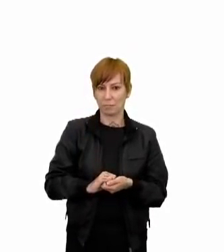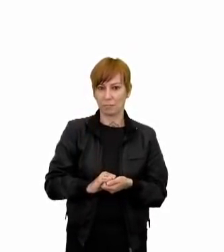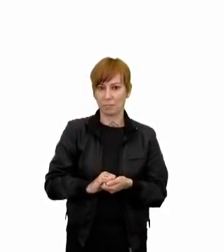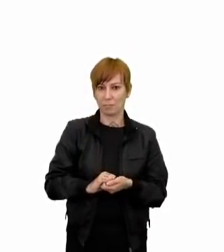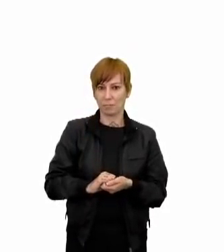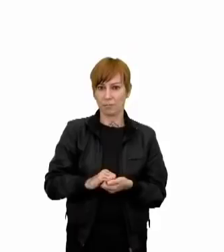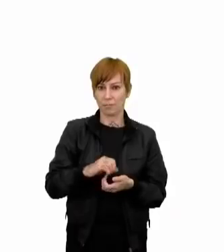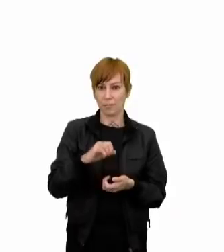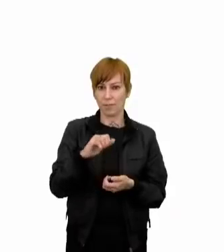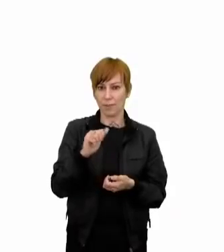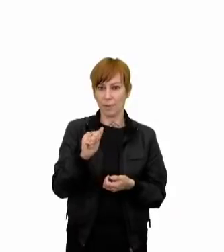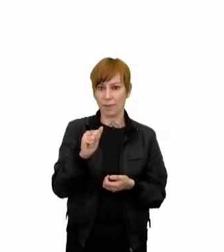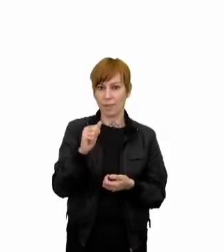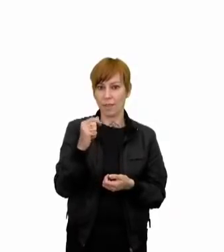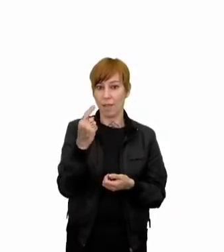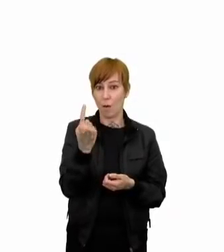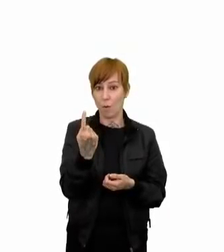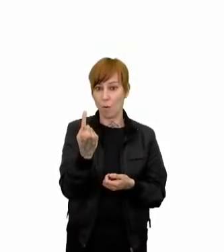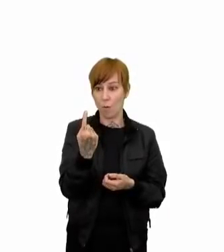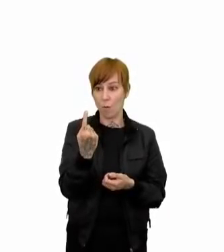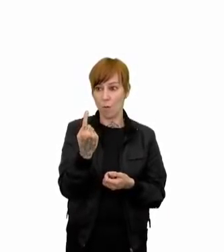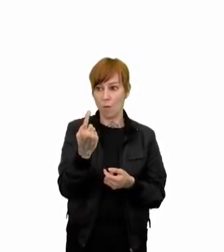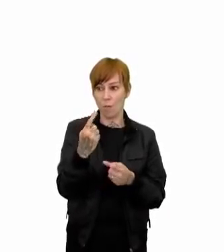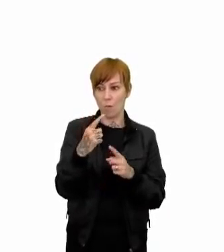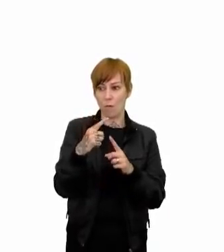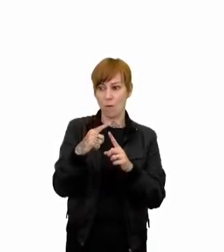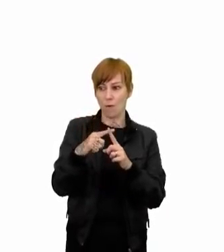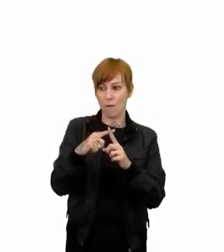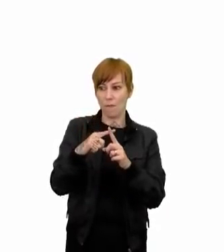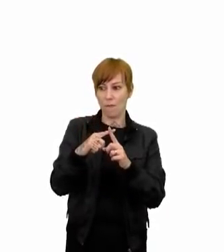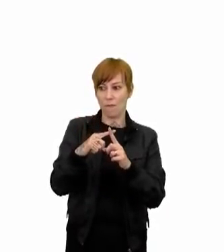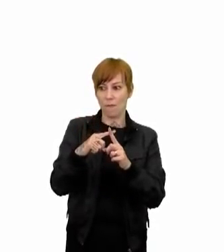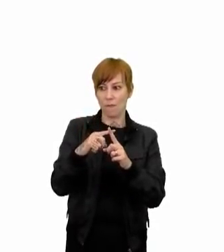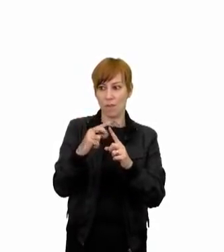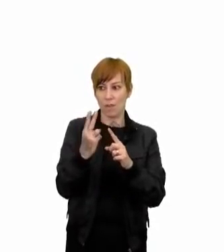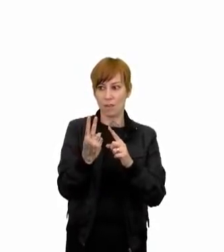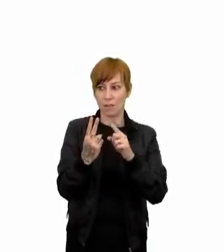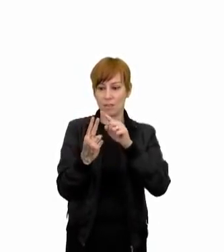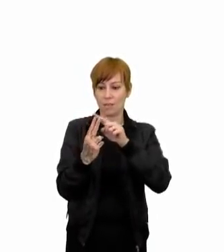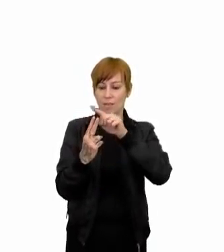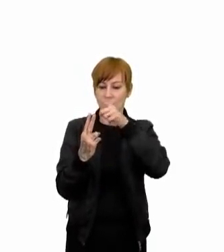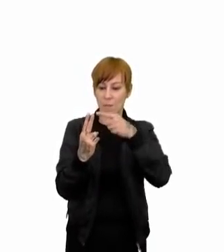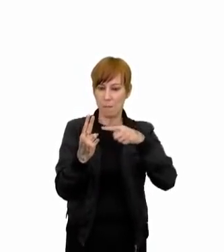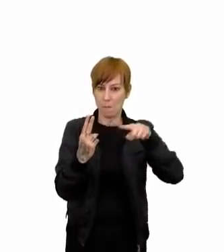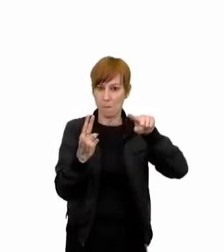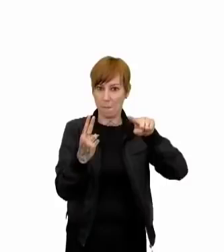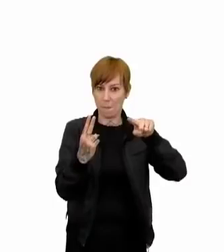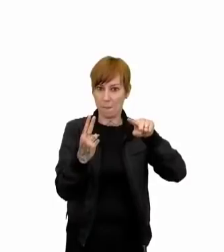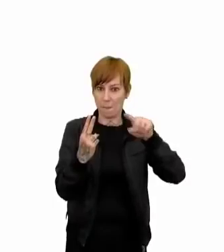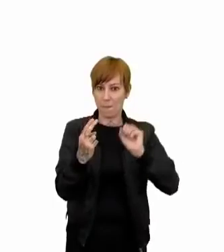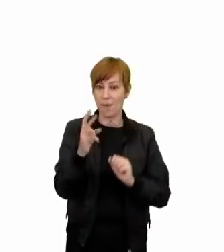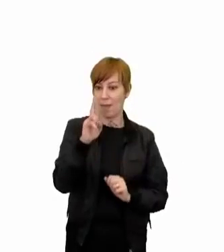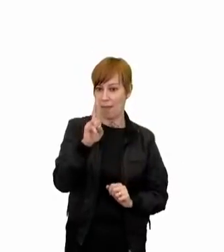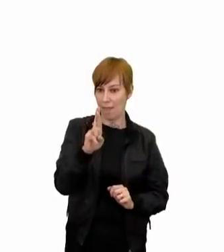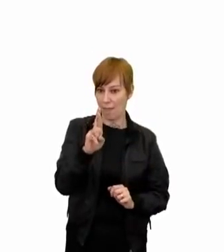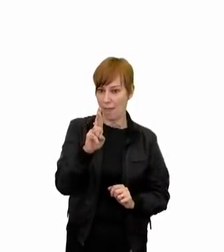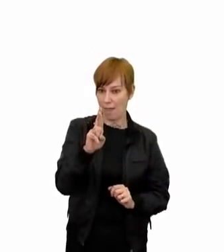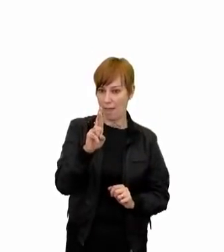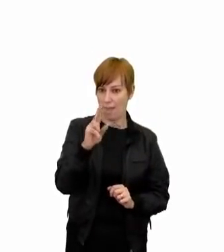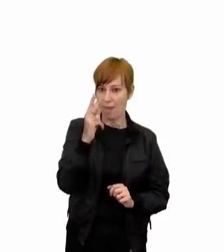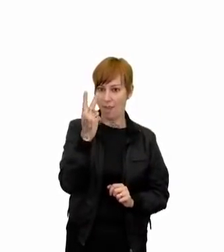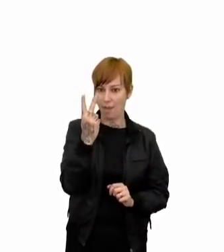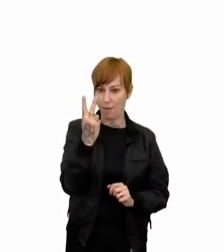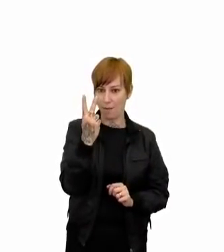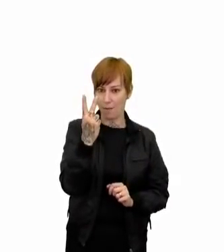gente faz? Multiplica o π vezes o rainho, aqui vou colocar pequenininho ao quadrado. E aí eu estou